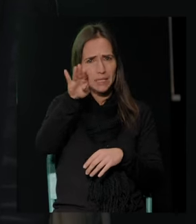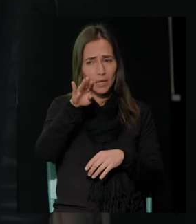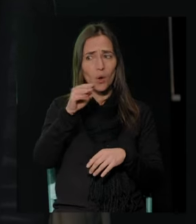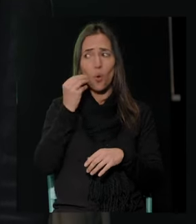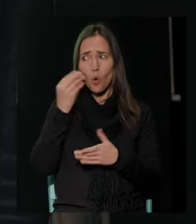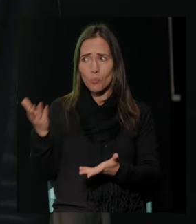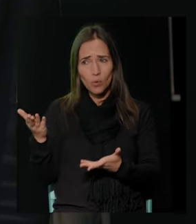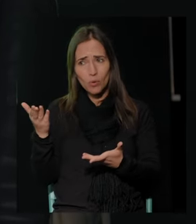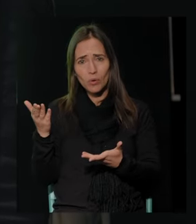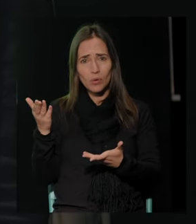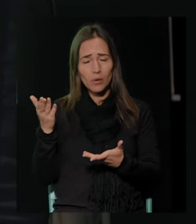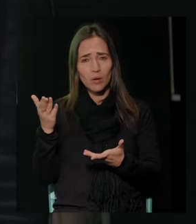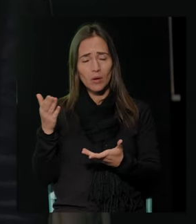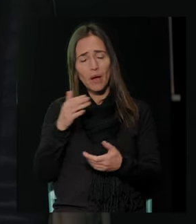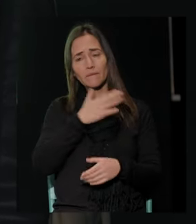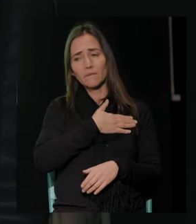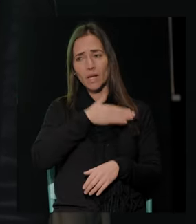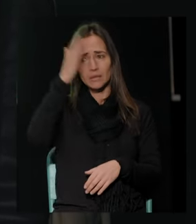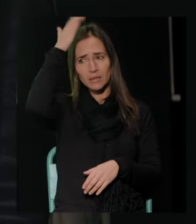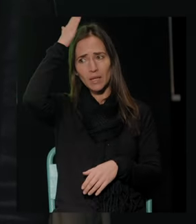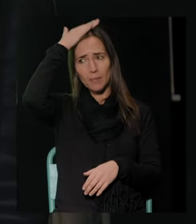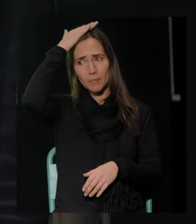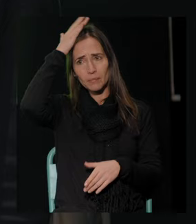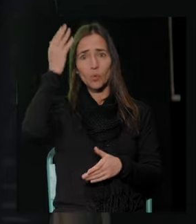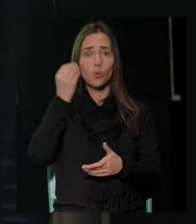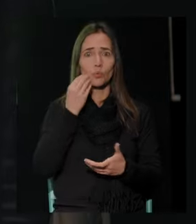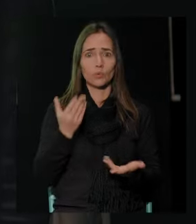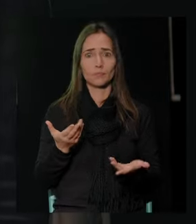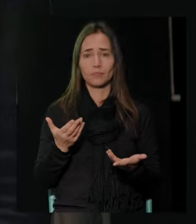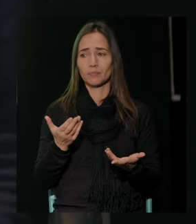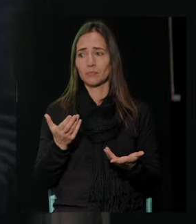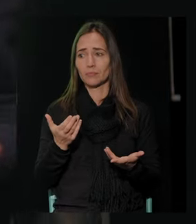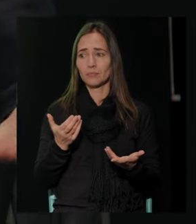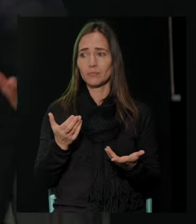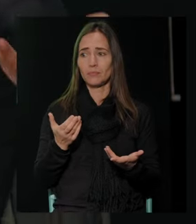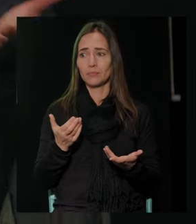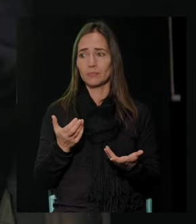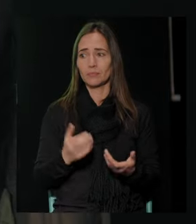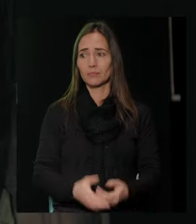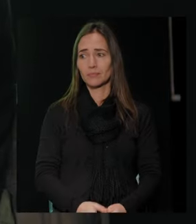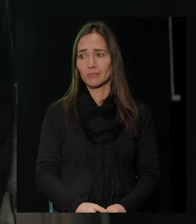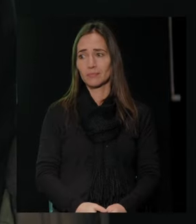consegue ter uma admiração por uma figura como o Trump?